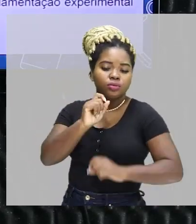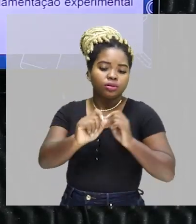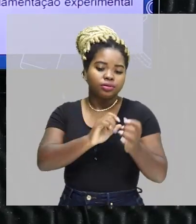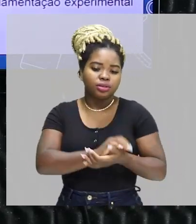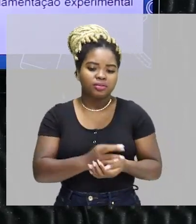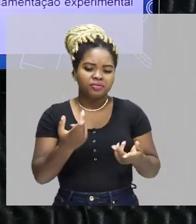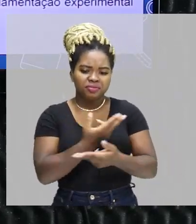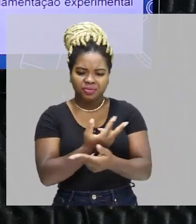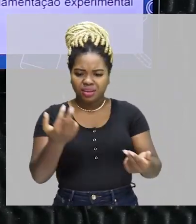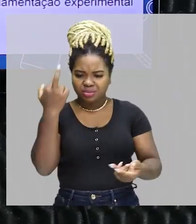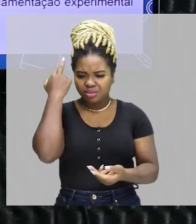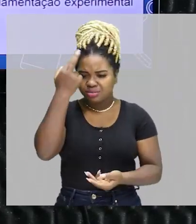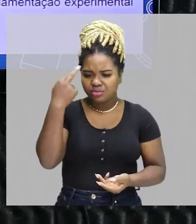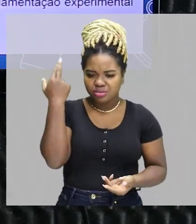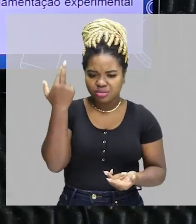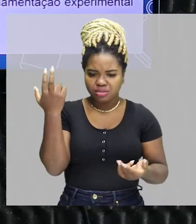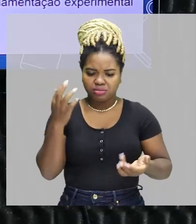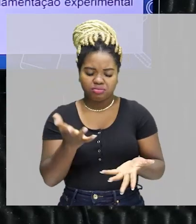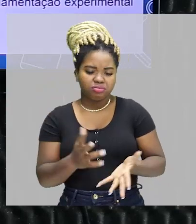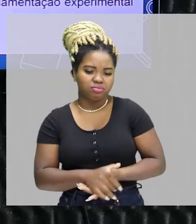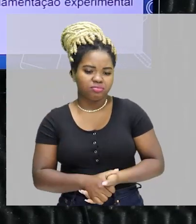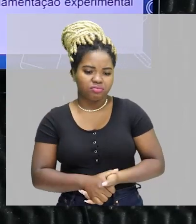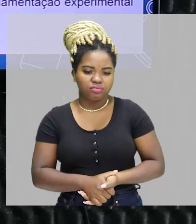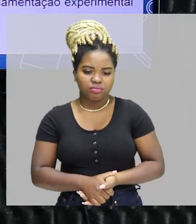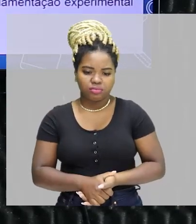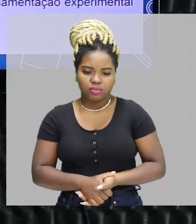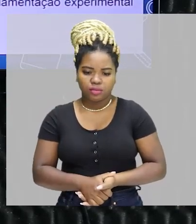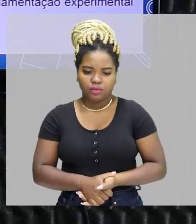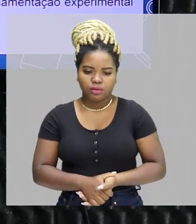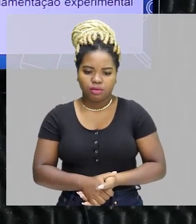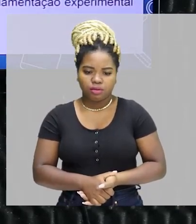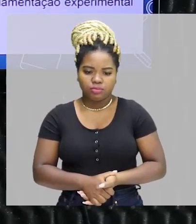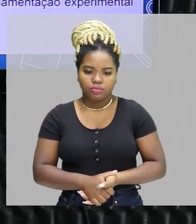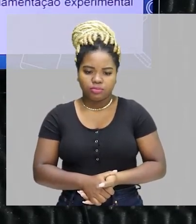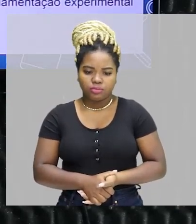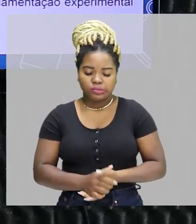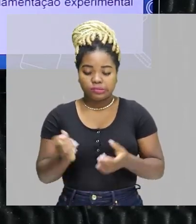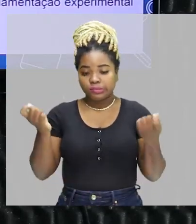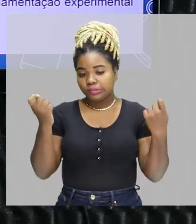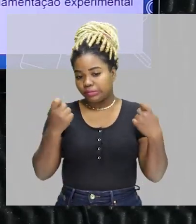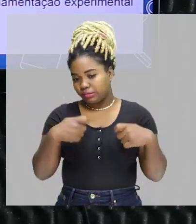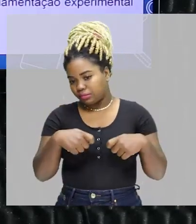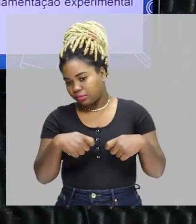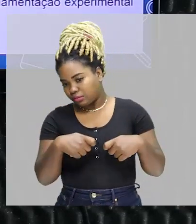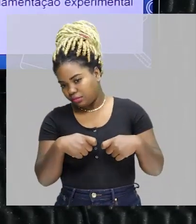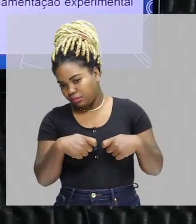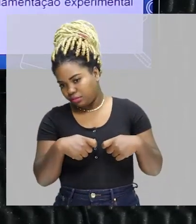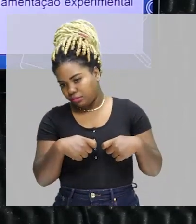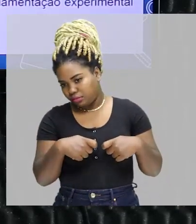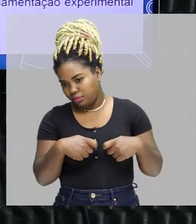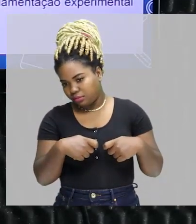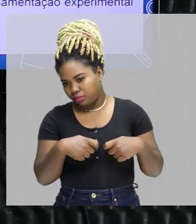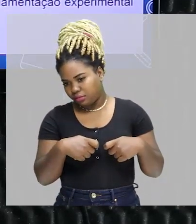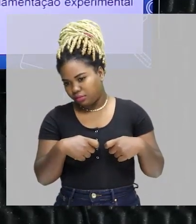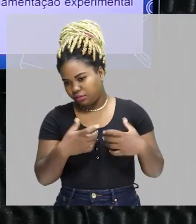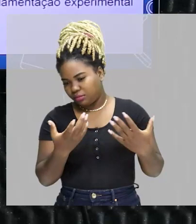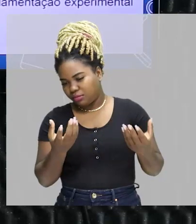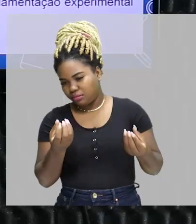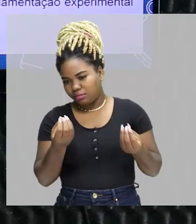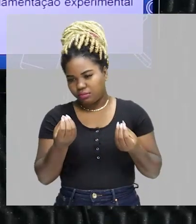de raciocínios além disso. Tá? Eu posso, talvez, ir um pouco